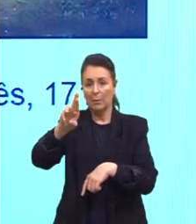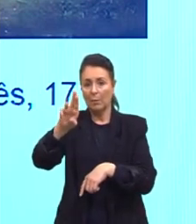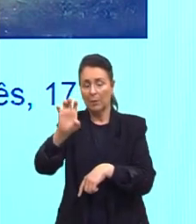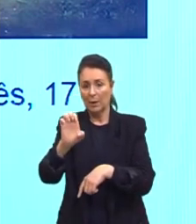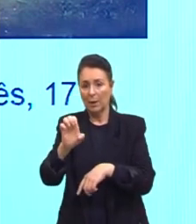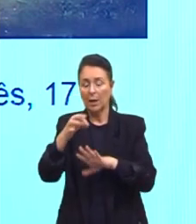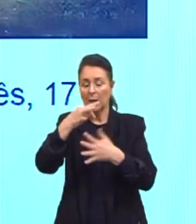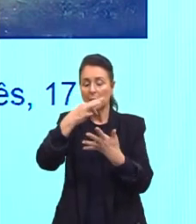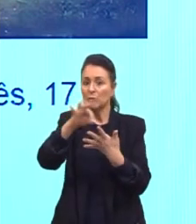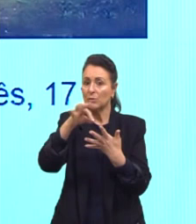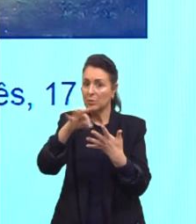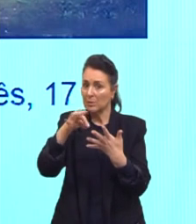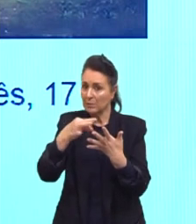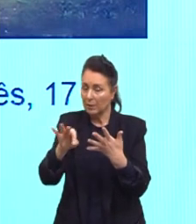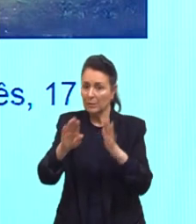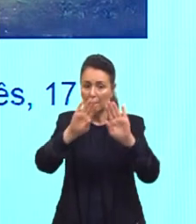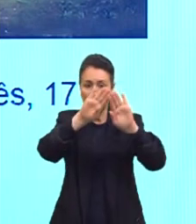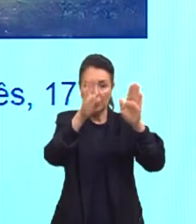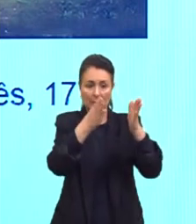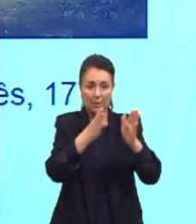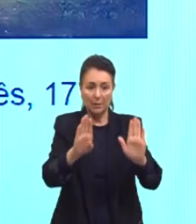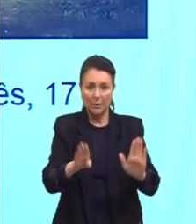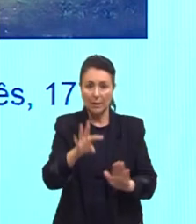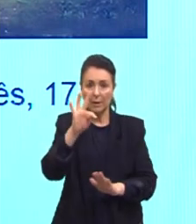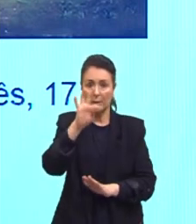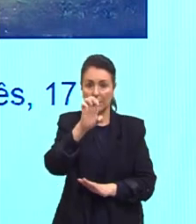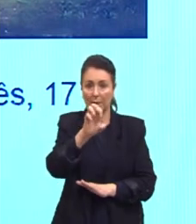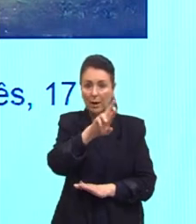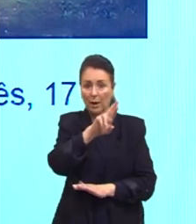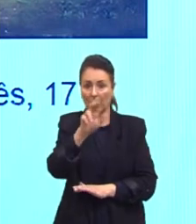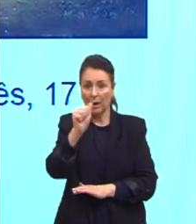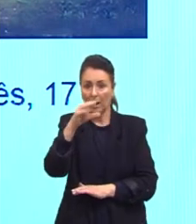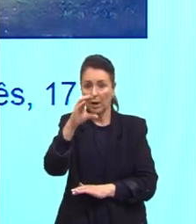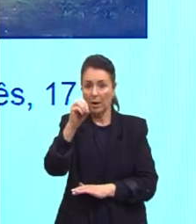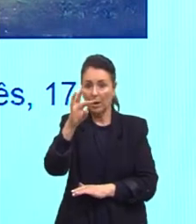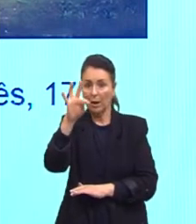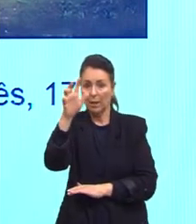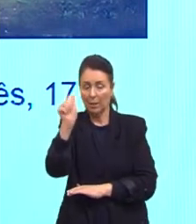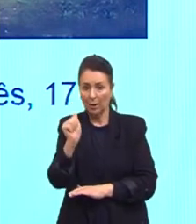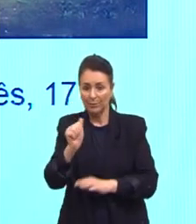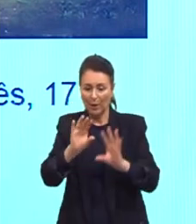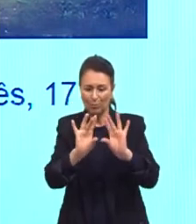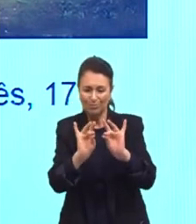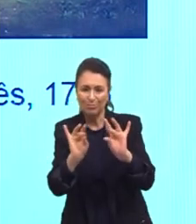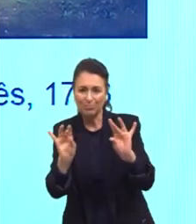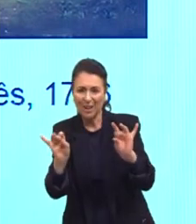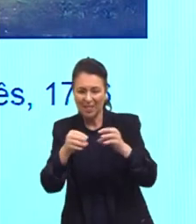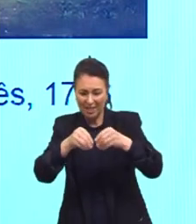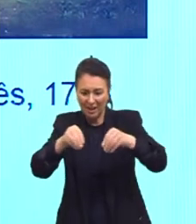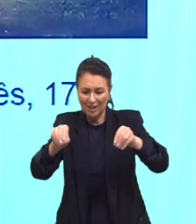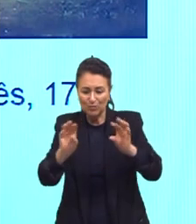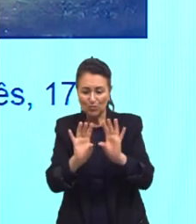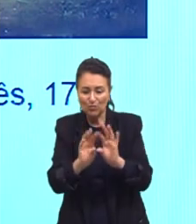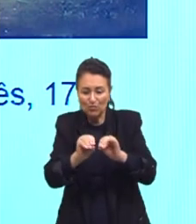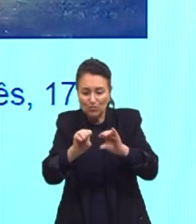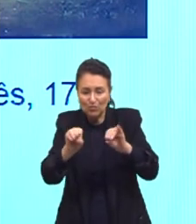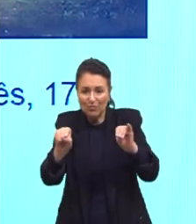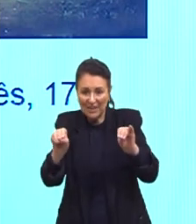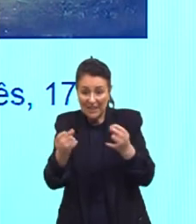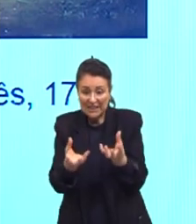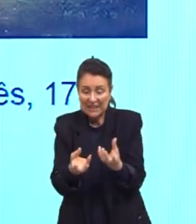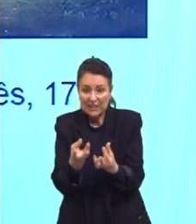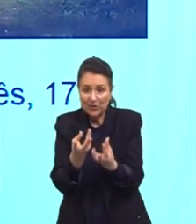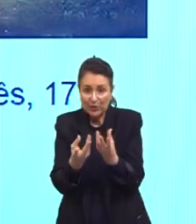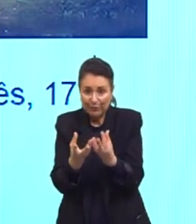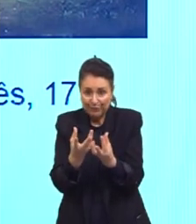destaca por suas esculturas em Terracota que aquela espécie de argila na em Barro argila aquecida no